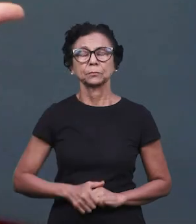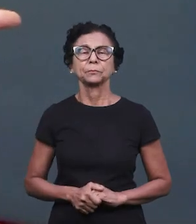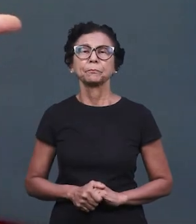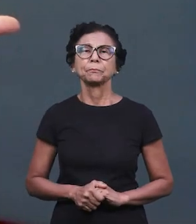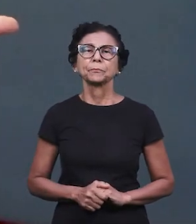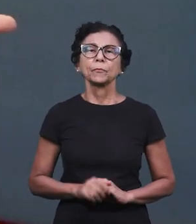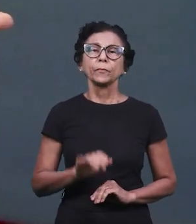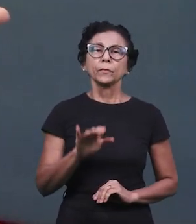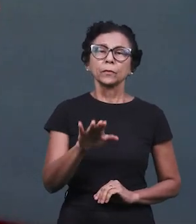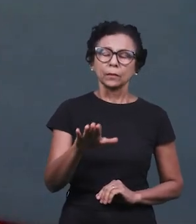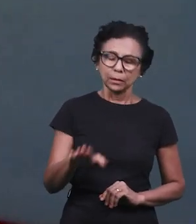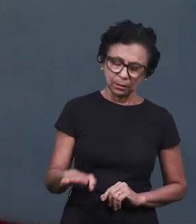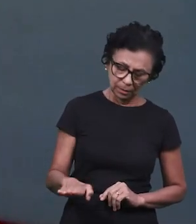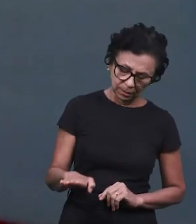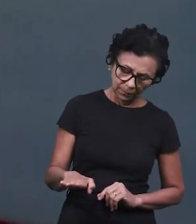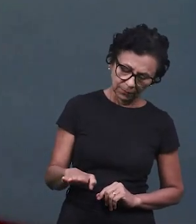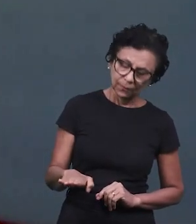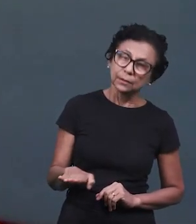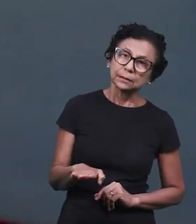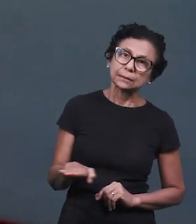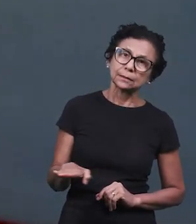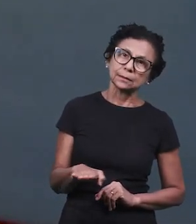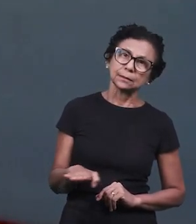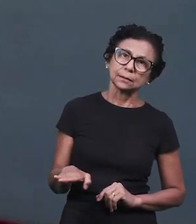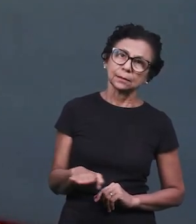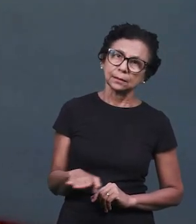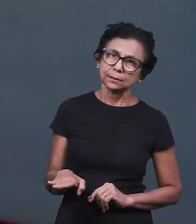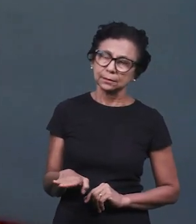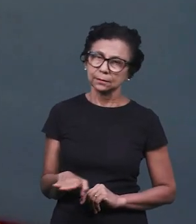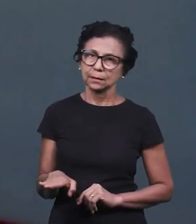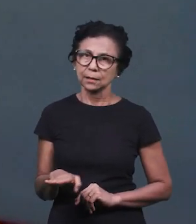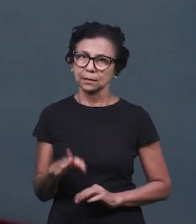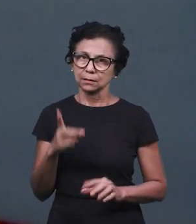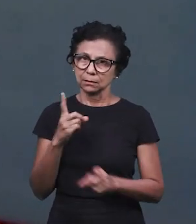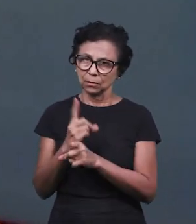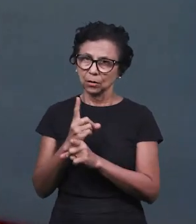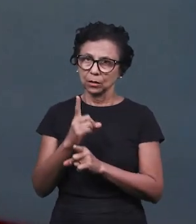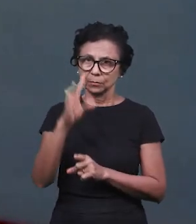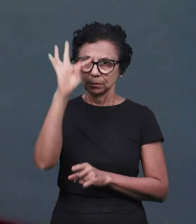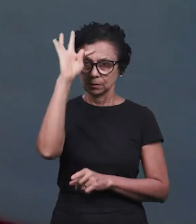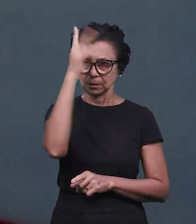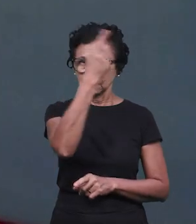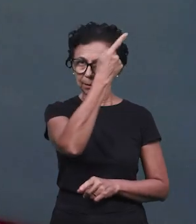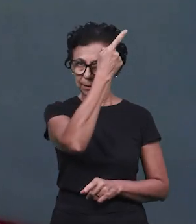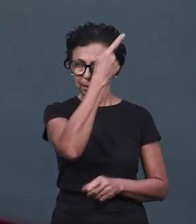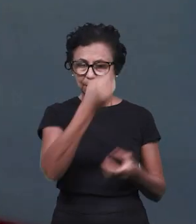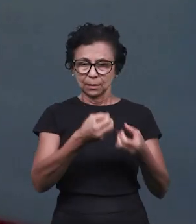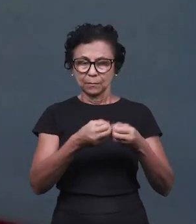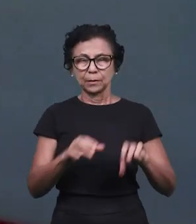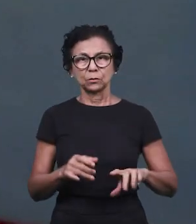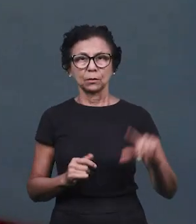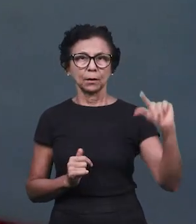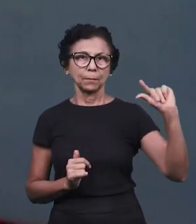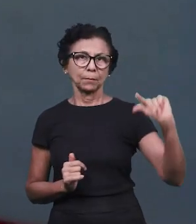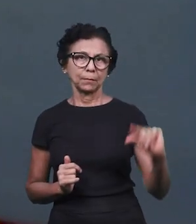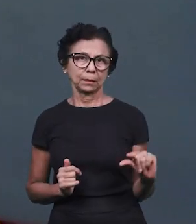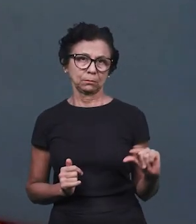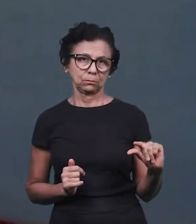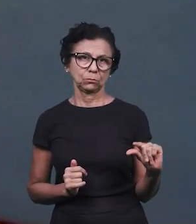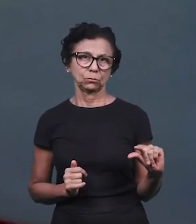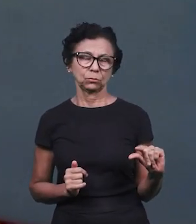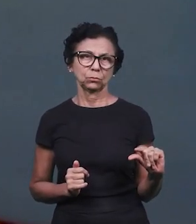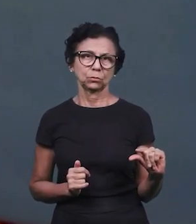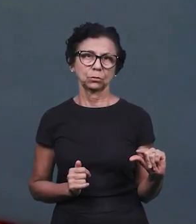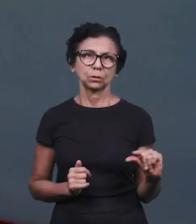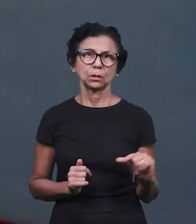feito na infância, ainda os prejuízos são menores. Lembrando que a maior parte, tem